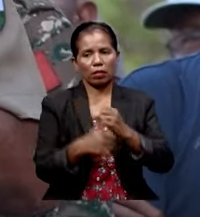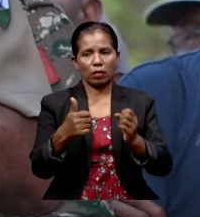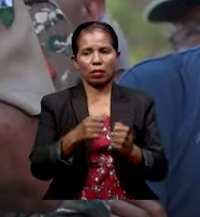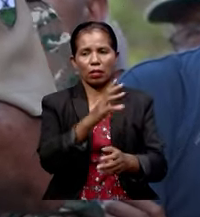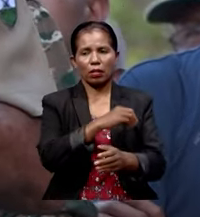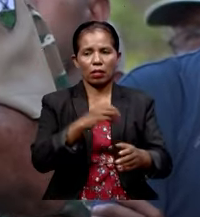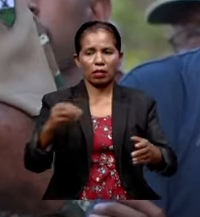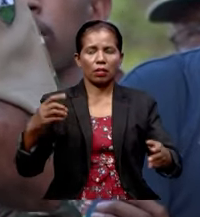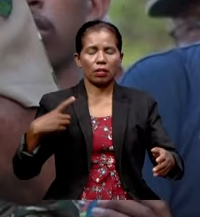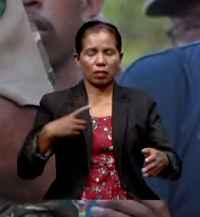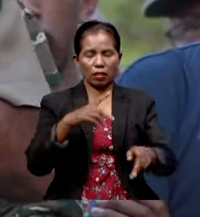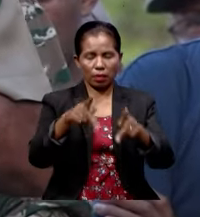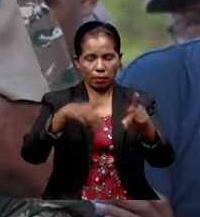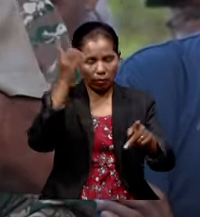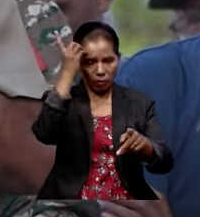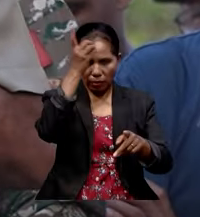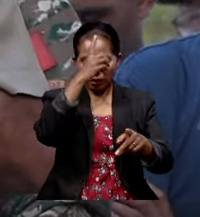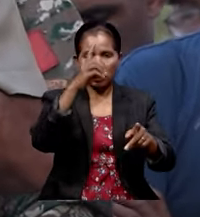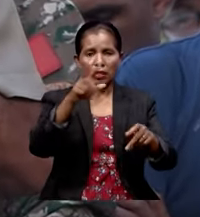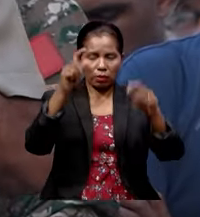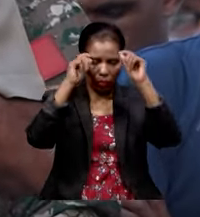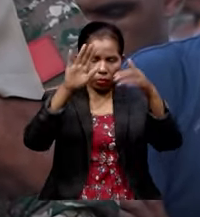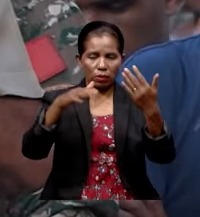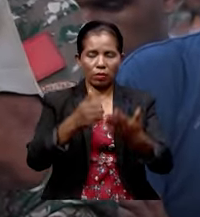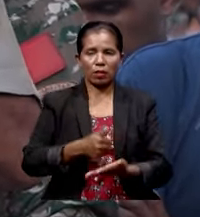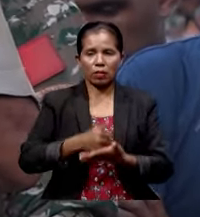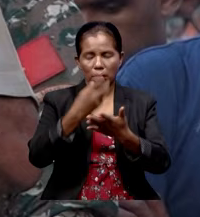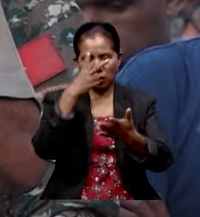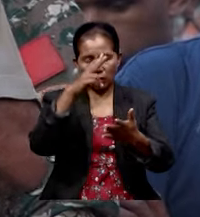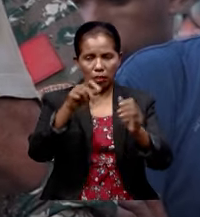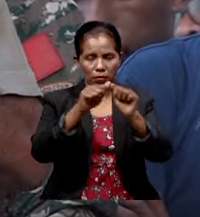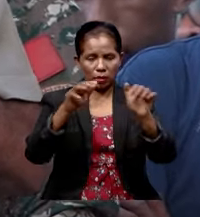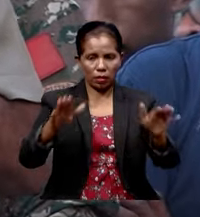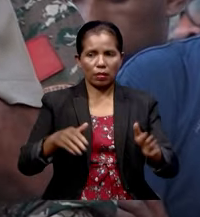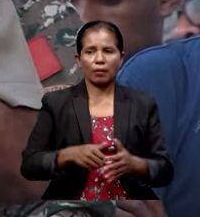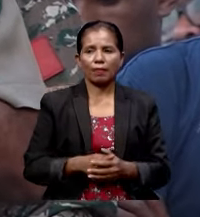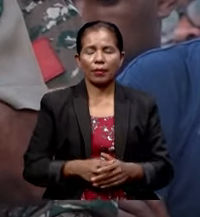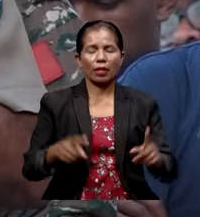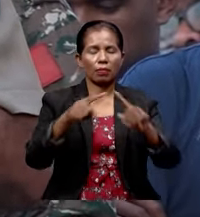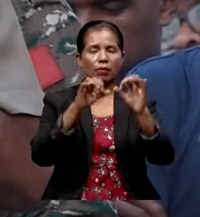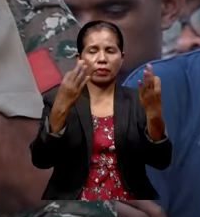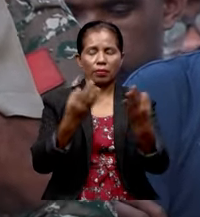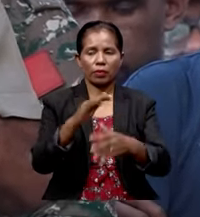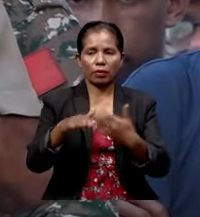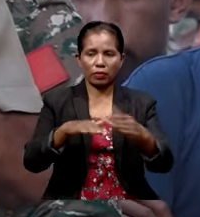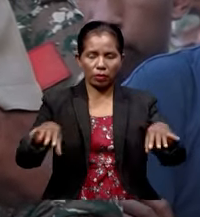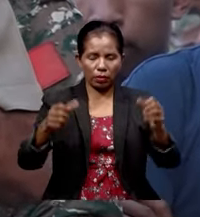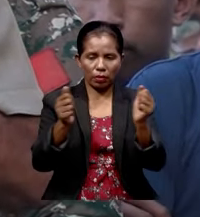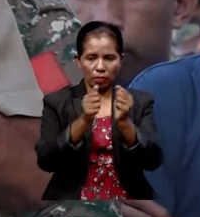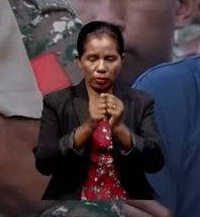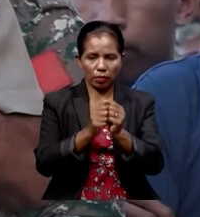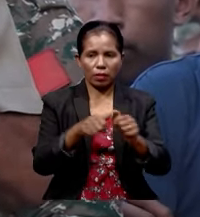ba diplomata timoruan sira e Malásia. O de trata assuntos administrativos. Ba família tomak niya esforço durante